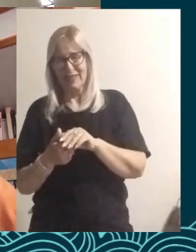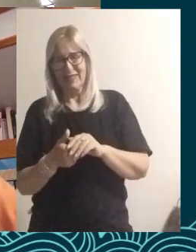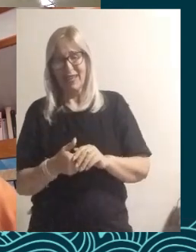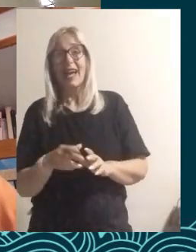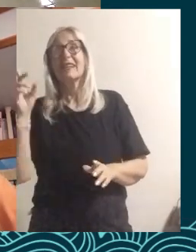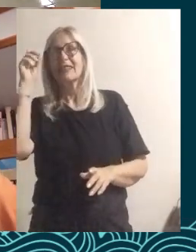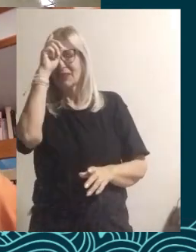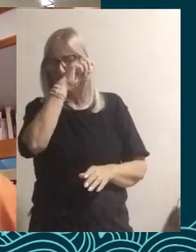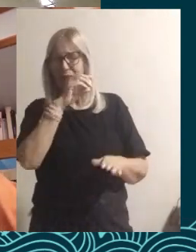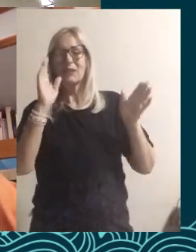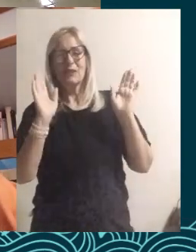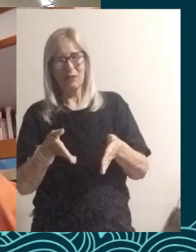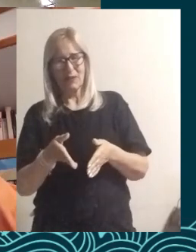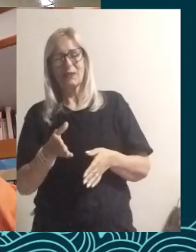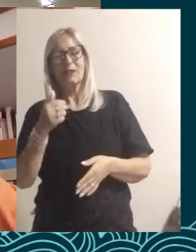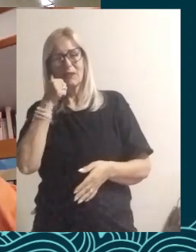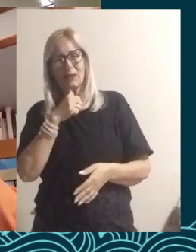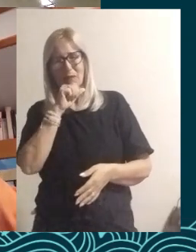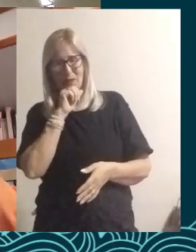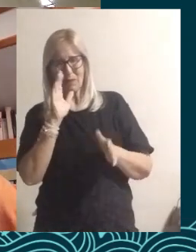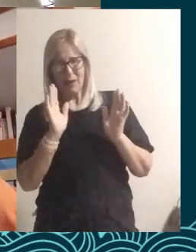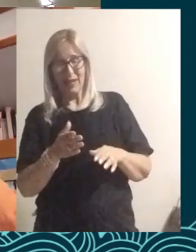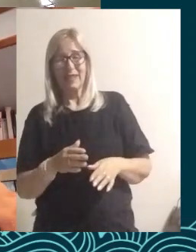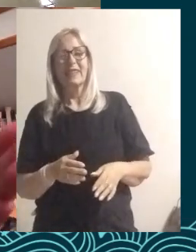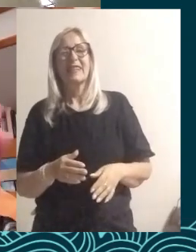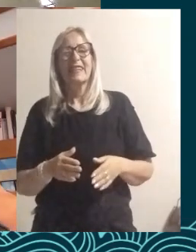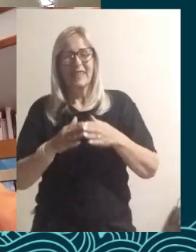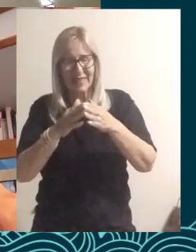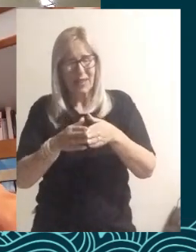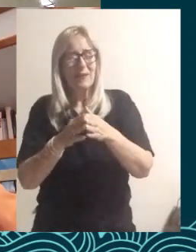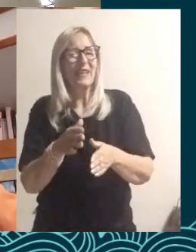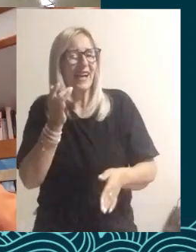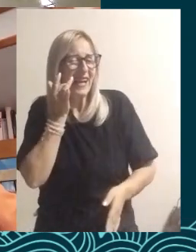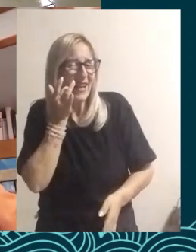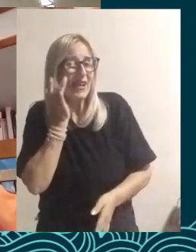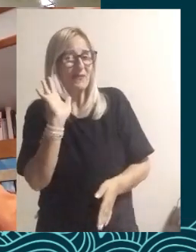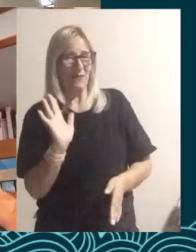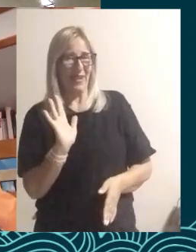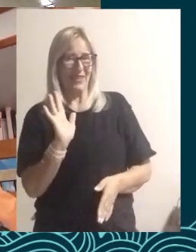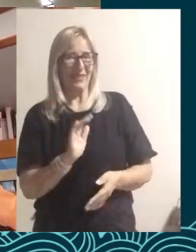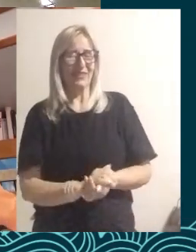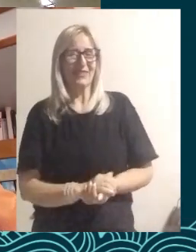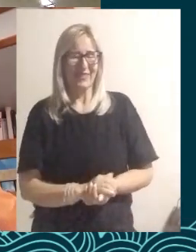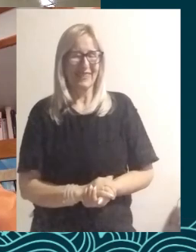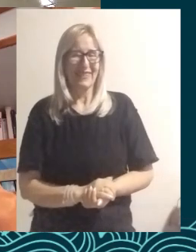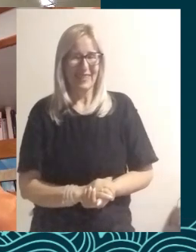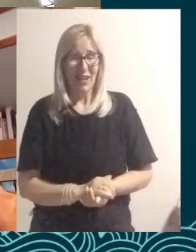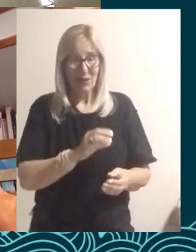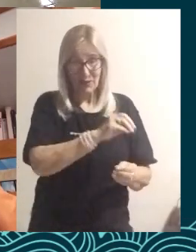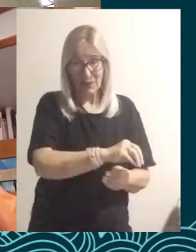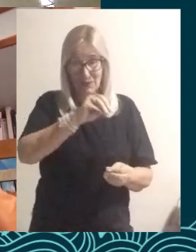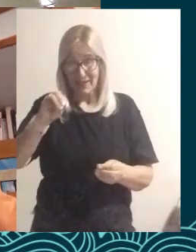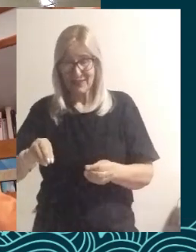ser capaz algum dia, mas hoje eu acho difícil demais. É realmente navegar é mais fácil. A gente podia até tentar